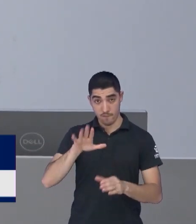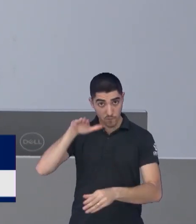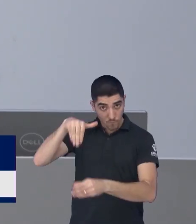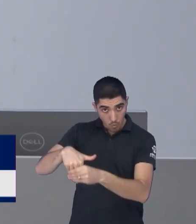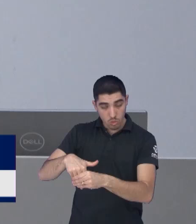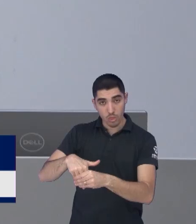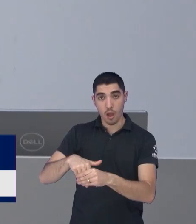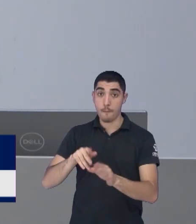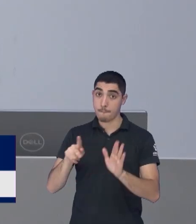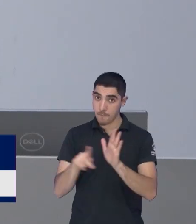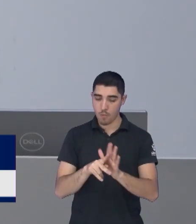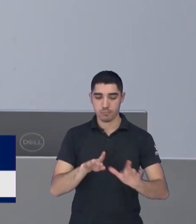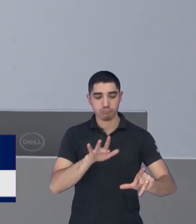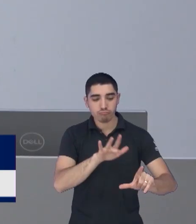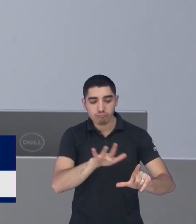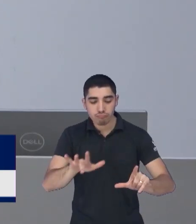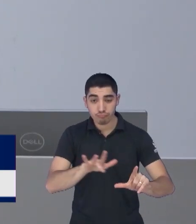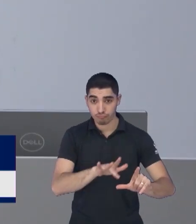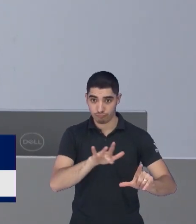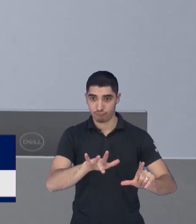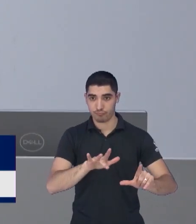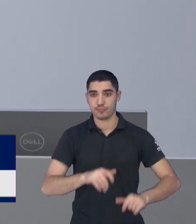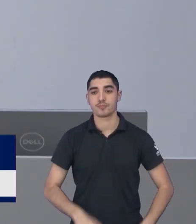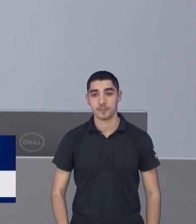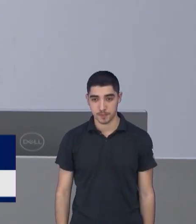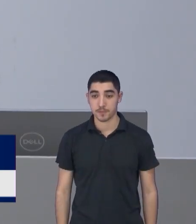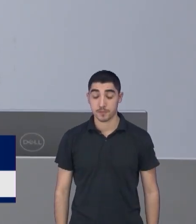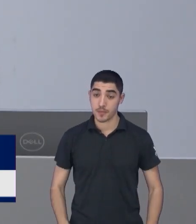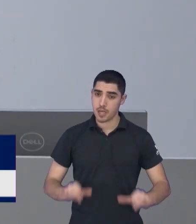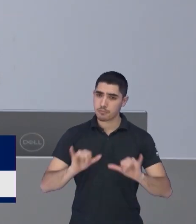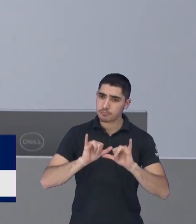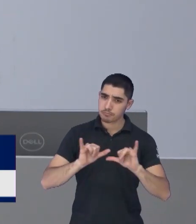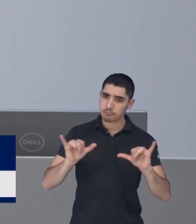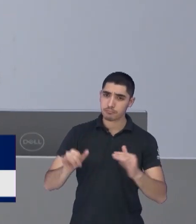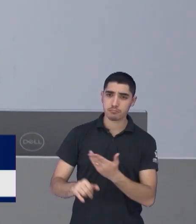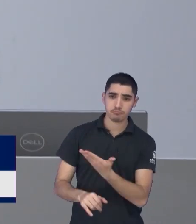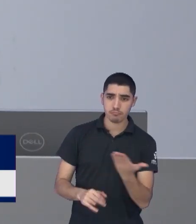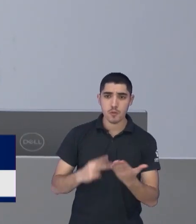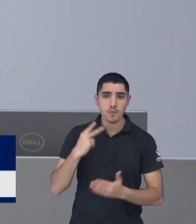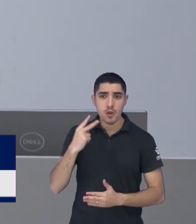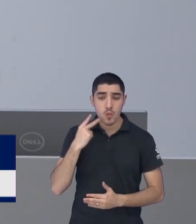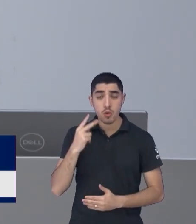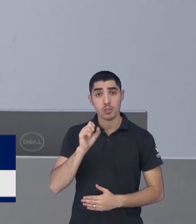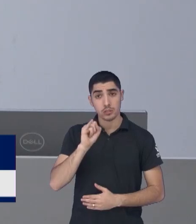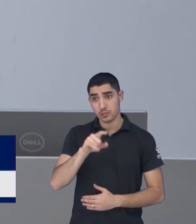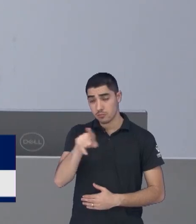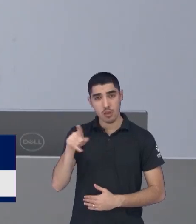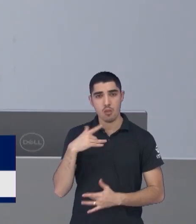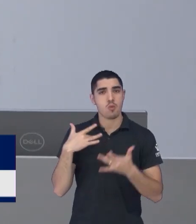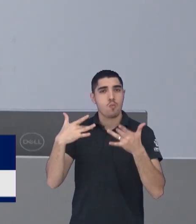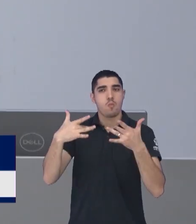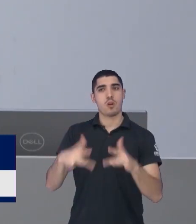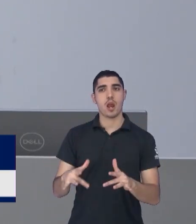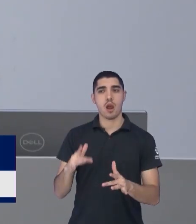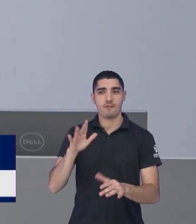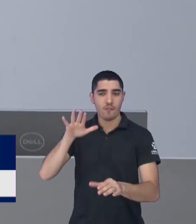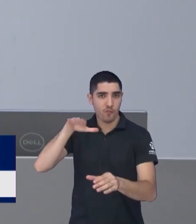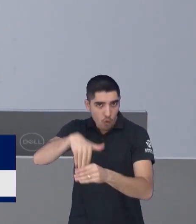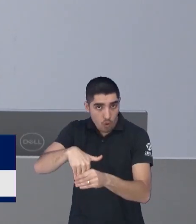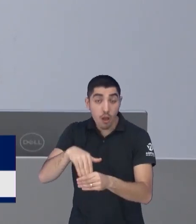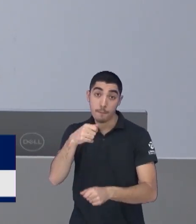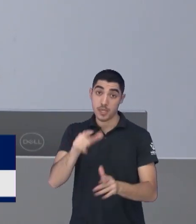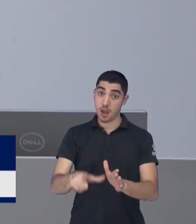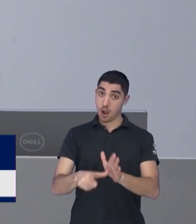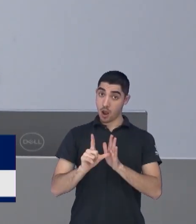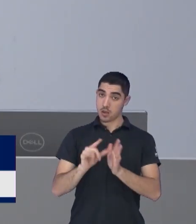de forma eletrônica. Registro aos vereadores que as abstenções a qualquer votação deverão ser avisadas antes